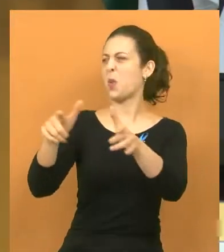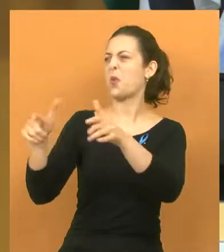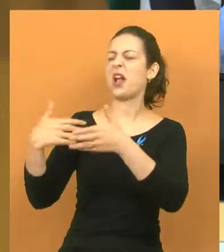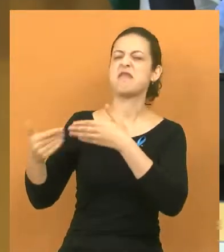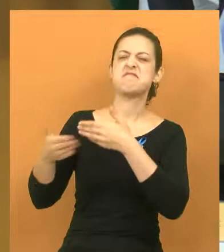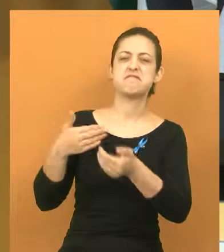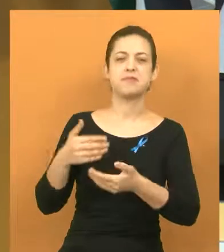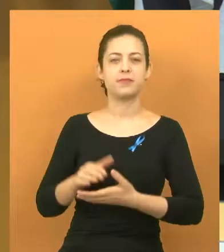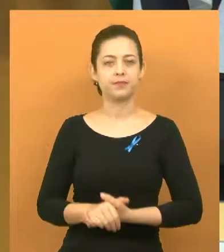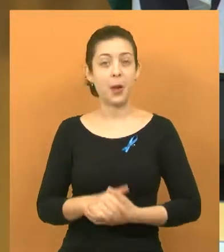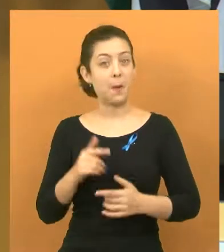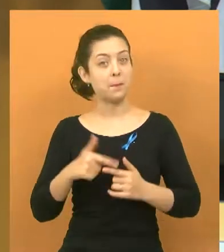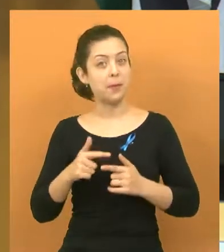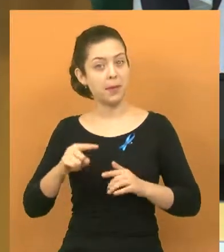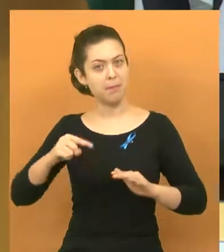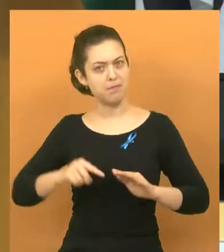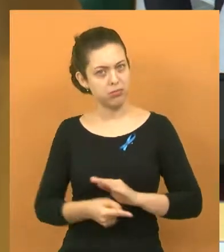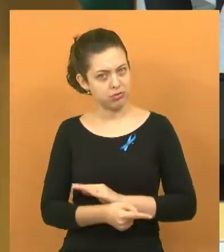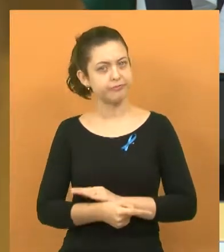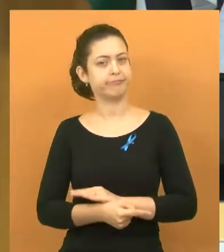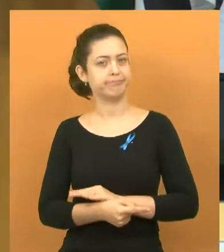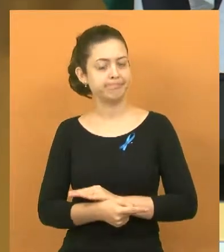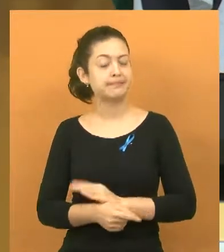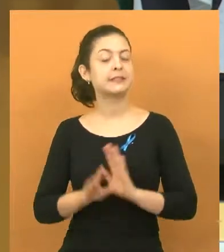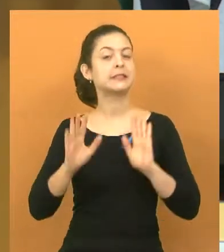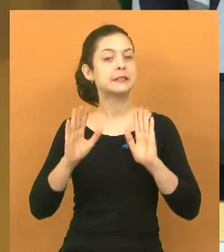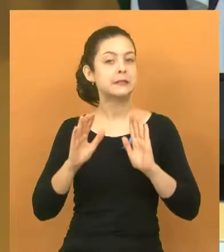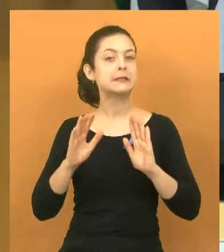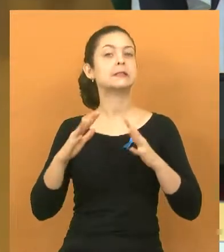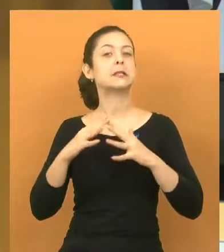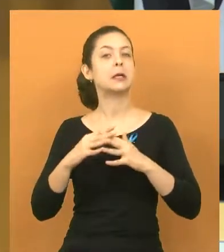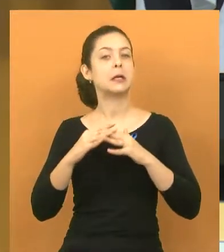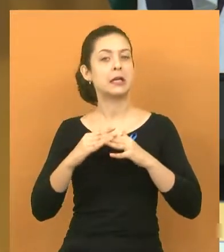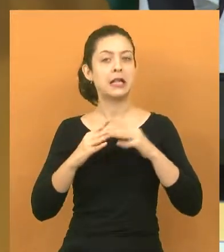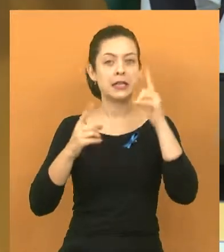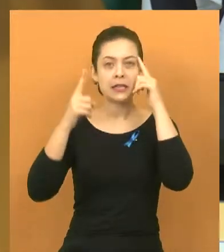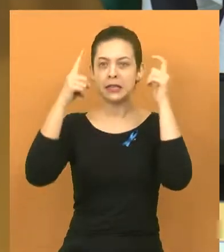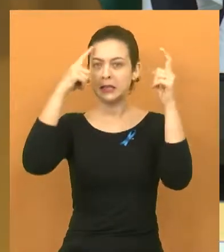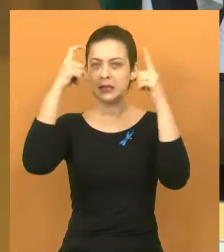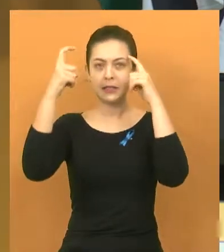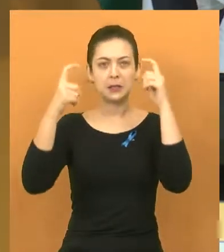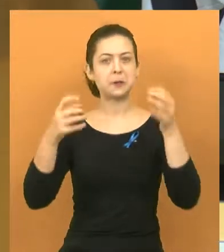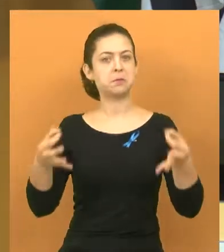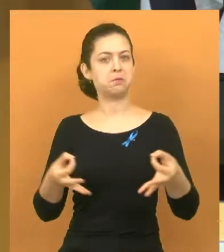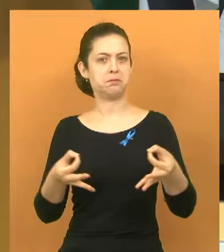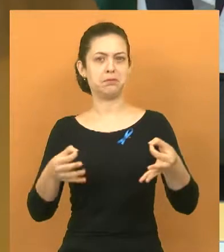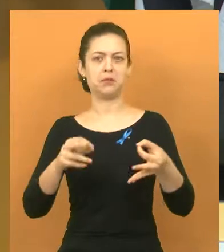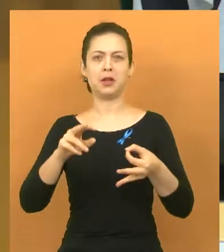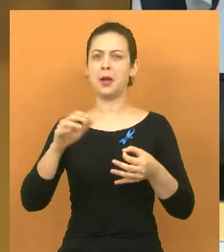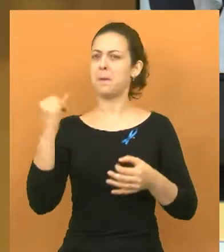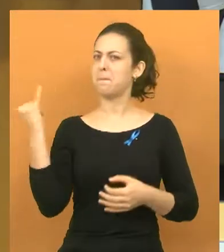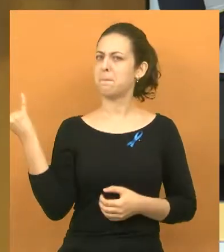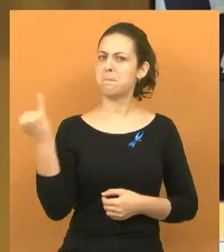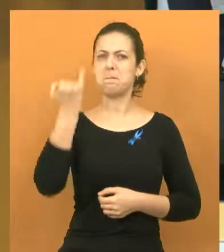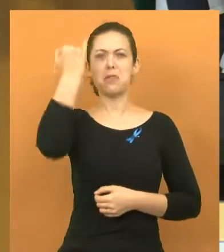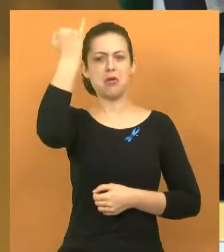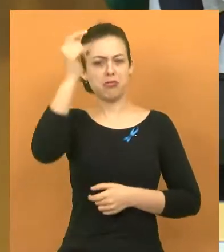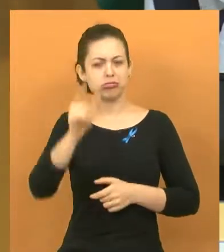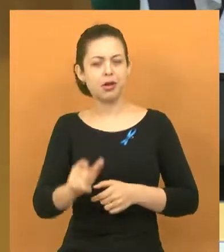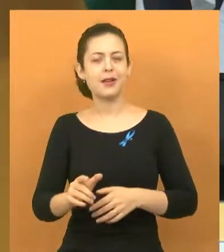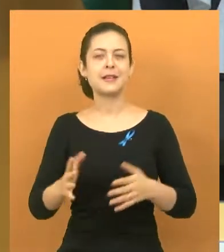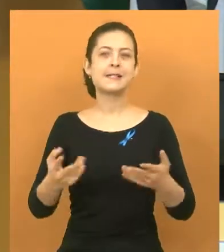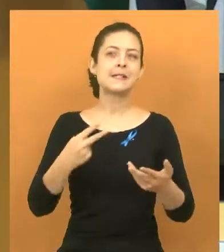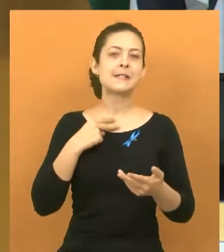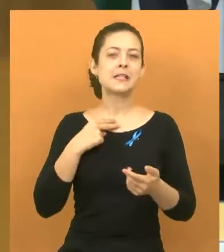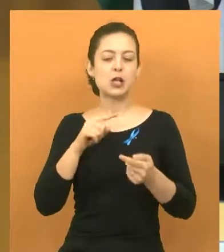o problema é mais complexo. Fernando, eu volto a dizer, a sua ideia, ela tem sim validade, ela é importante, mas não